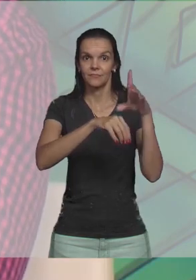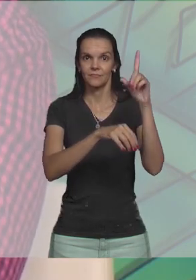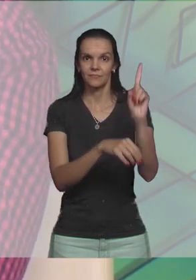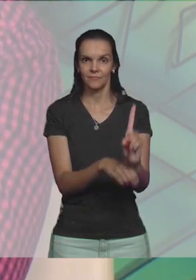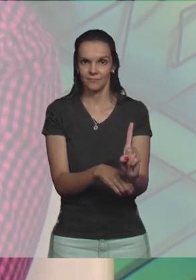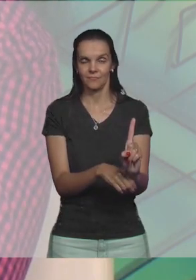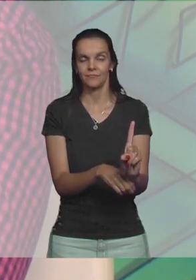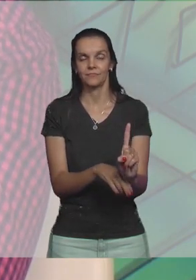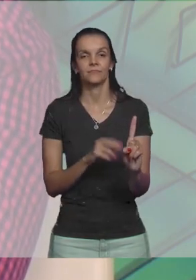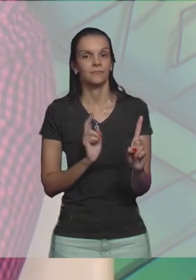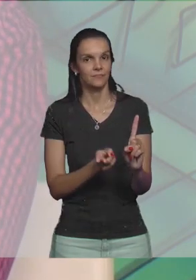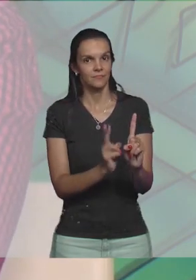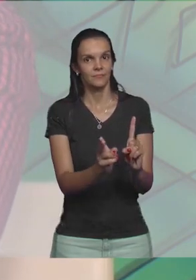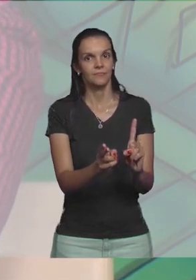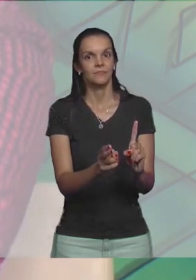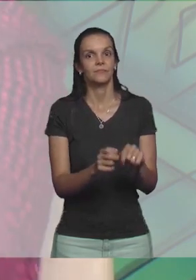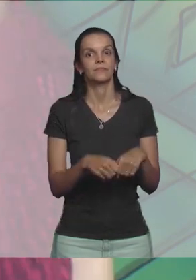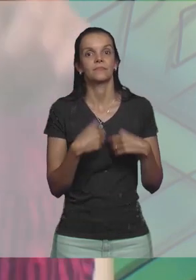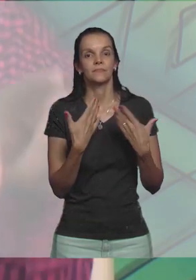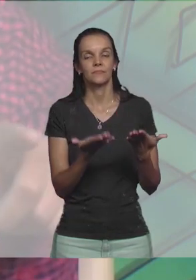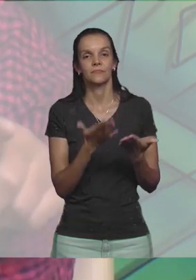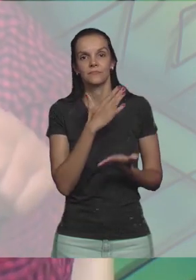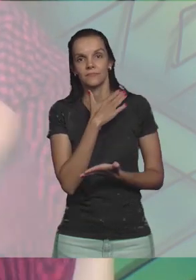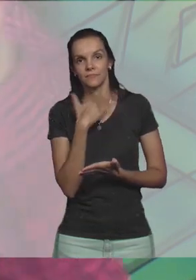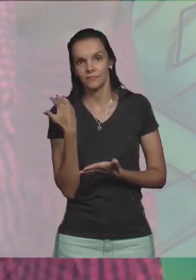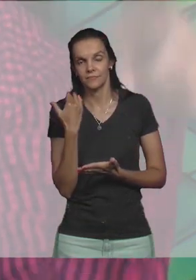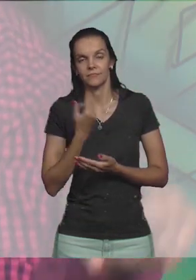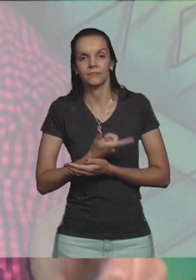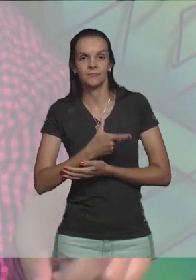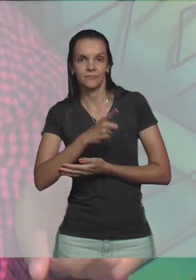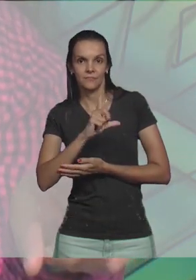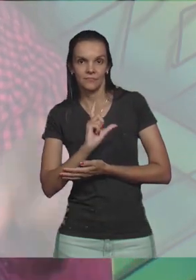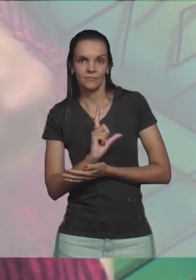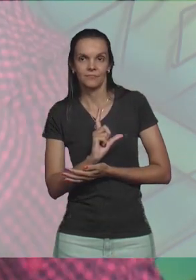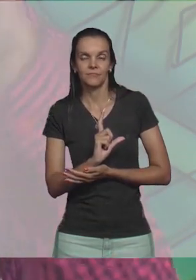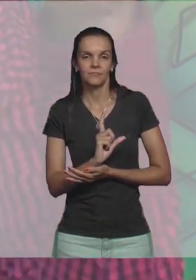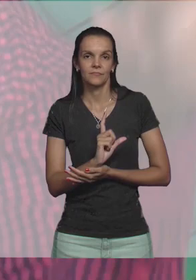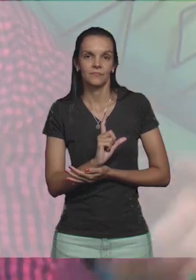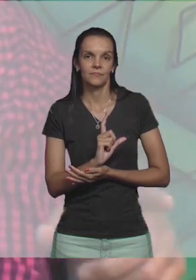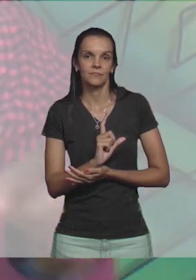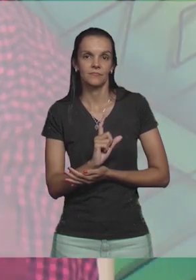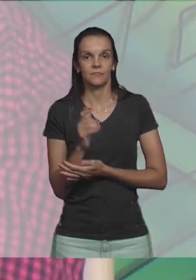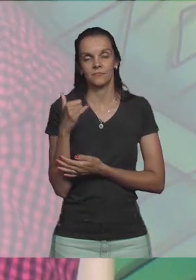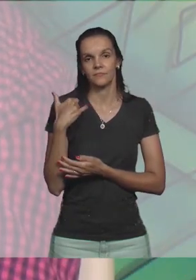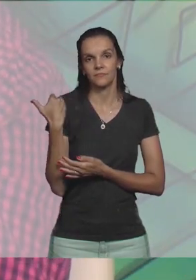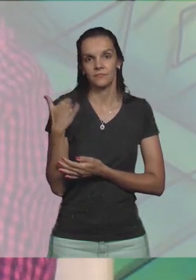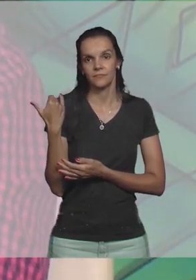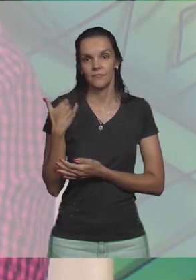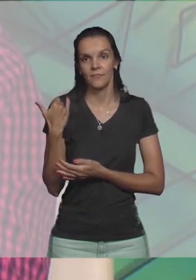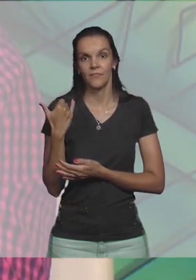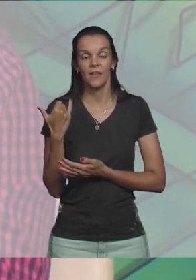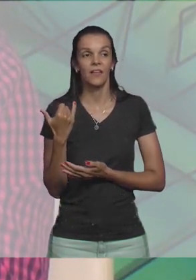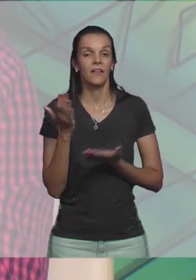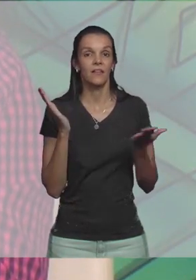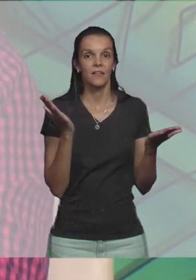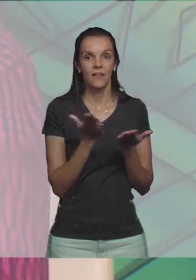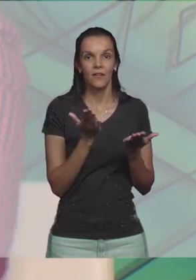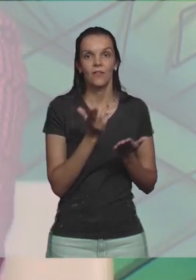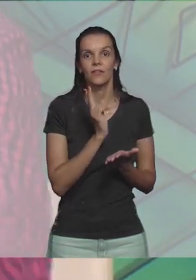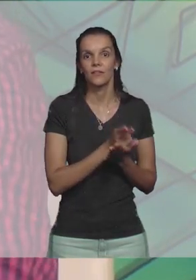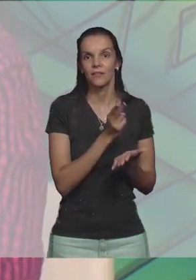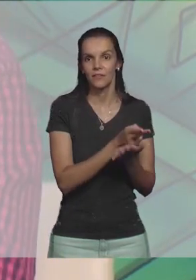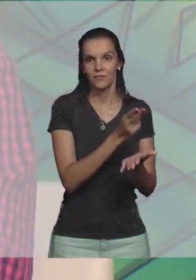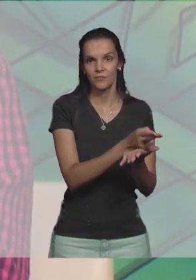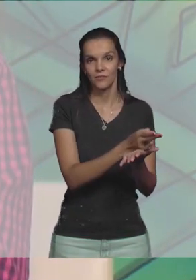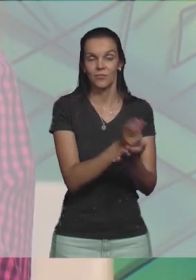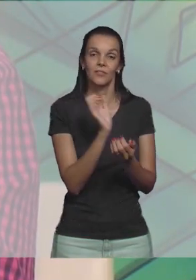vulnerável desde sempre. Então, quando a gente morria antes, né, com uma determinada faixa de idade, a gente permanece morrendo hoje, é porque